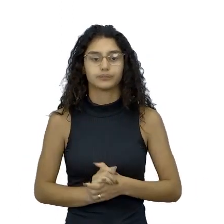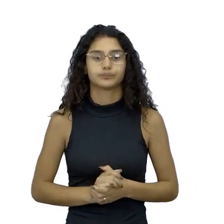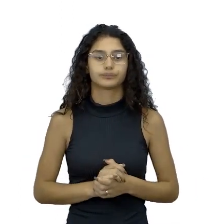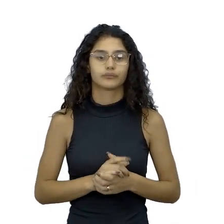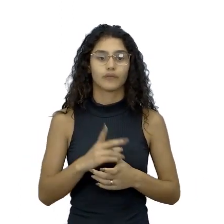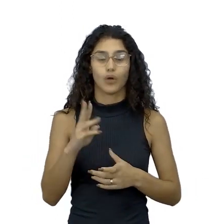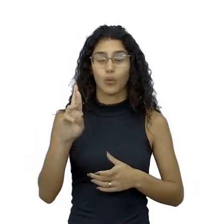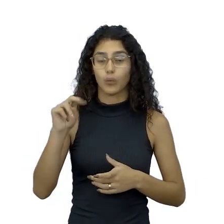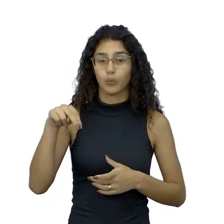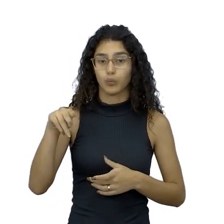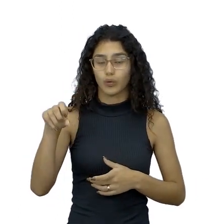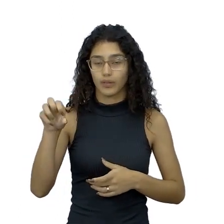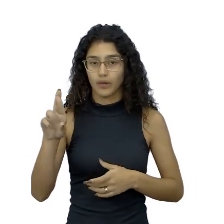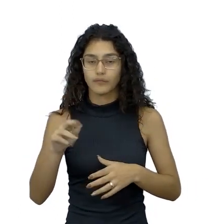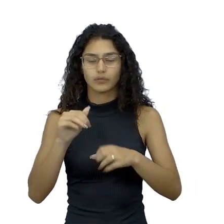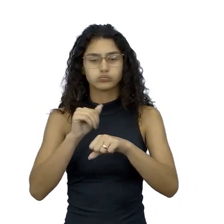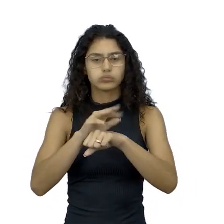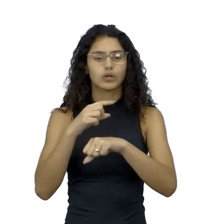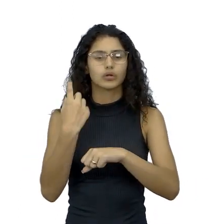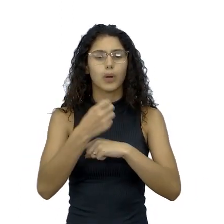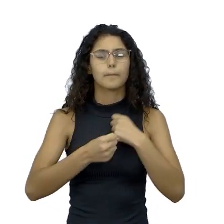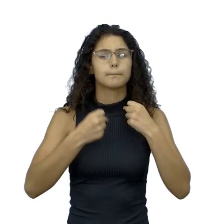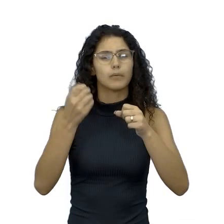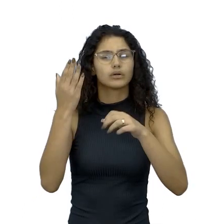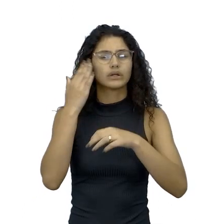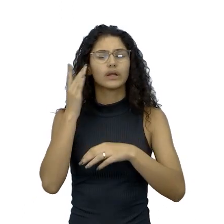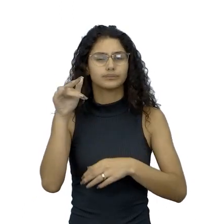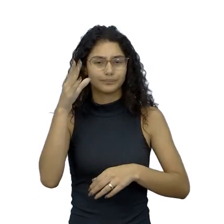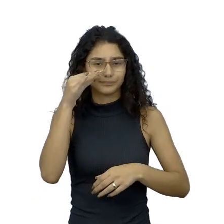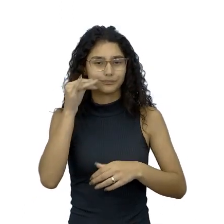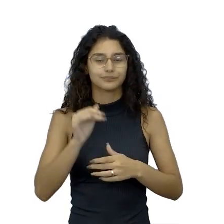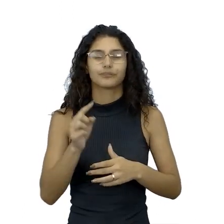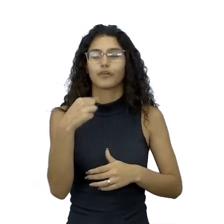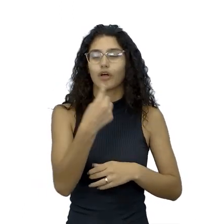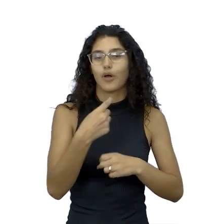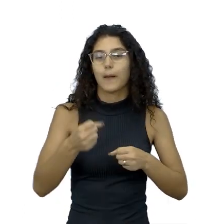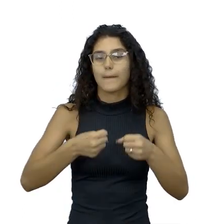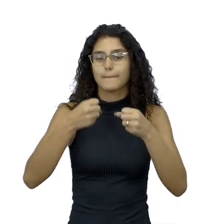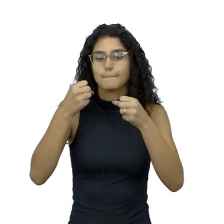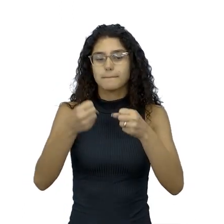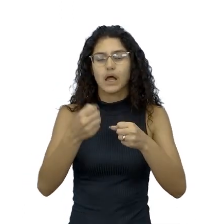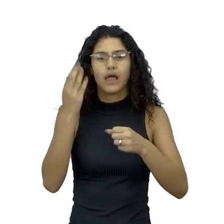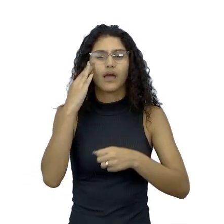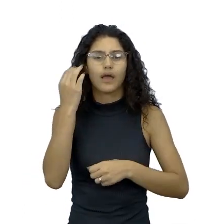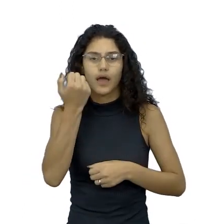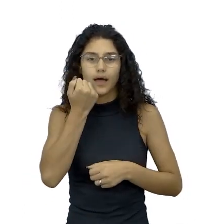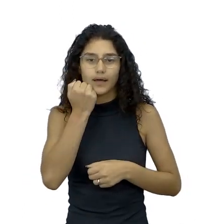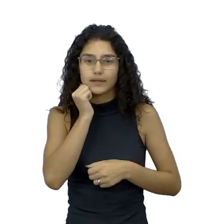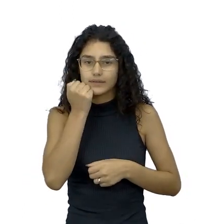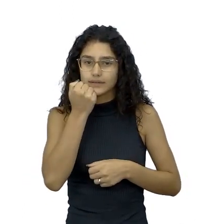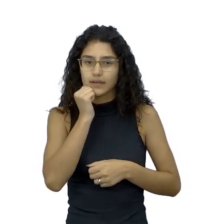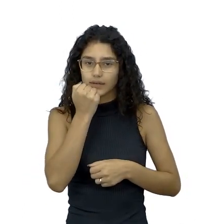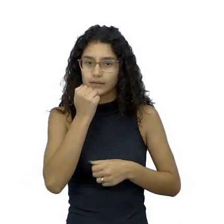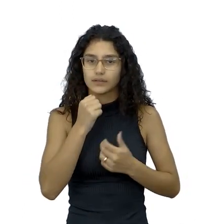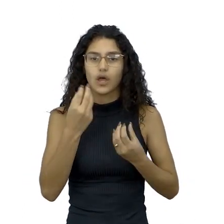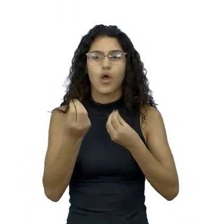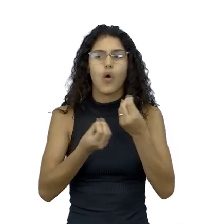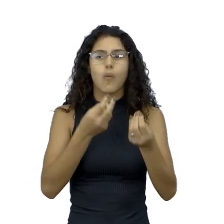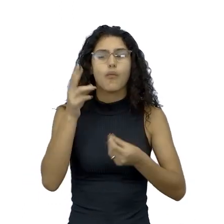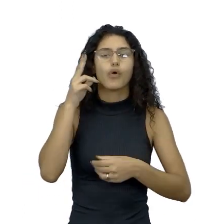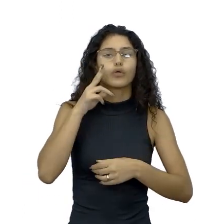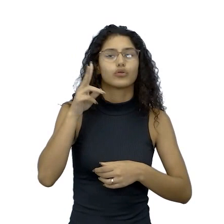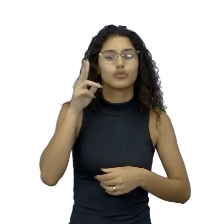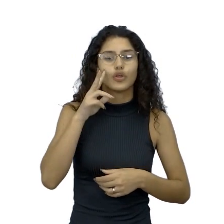vai sugerir que a gente pode entender, isso é muito interessante, né? A gente pode entender a ciência, né, como uma